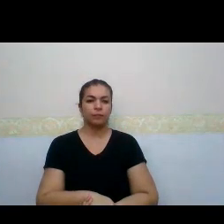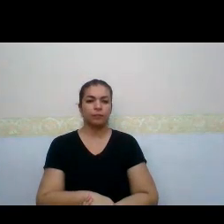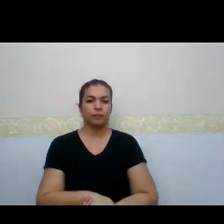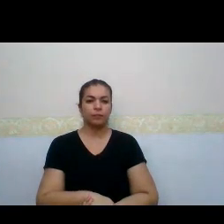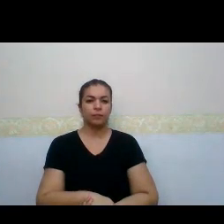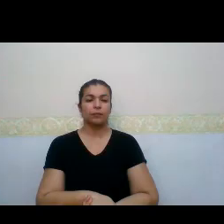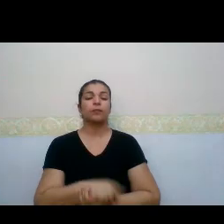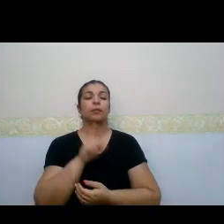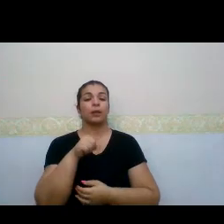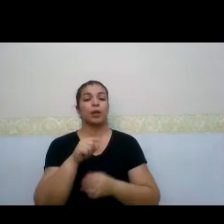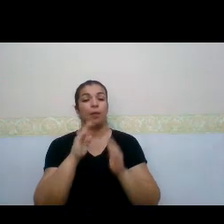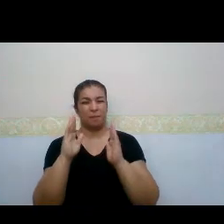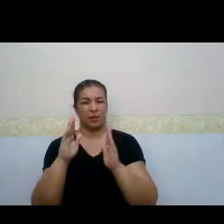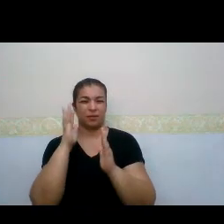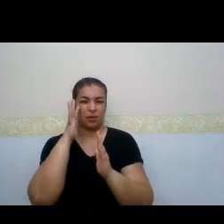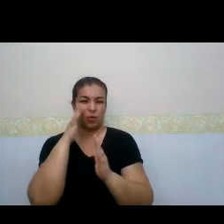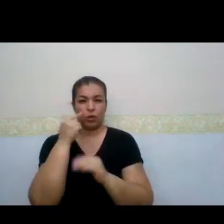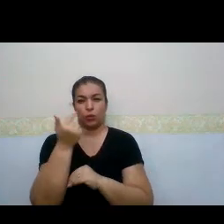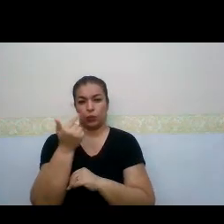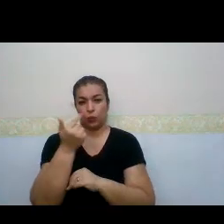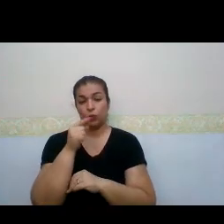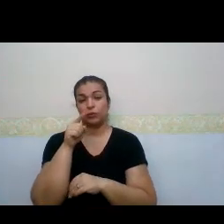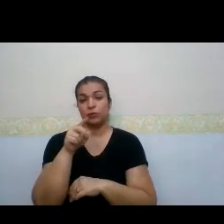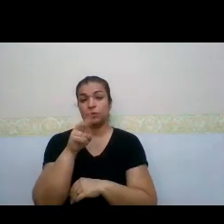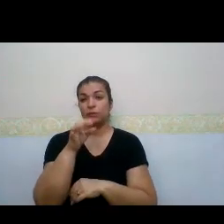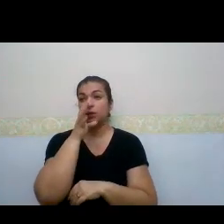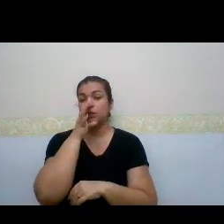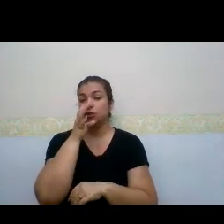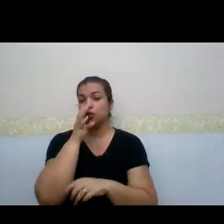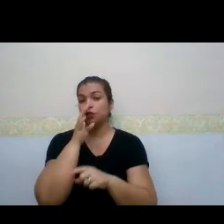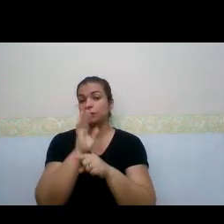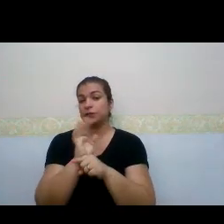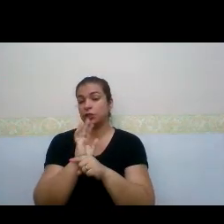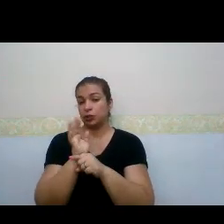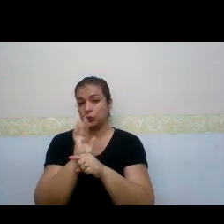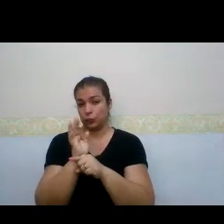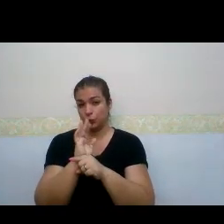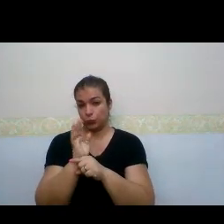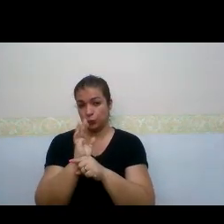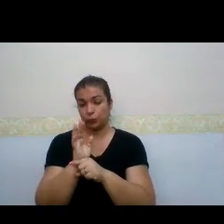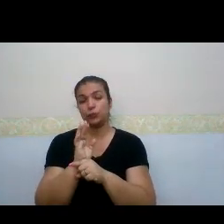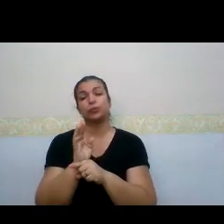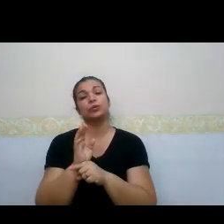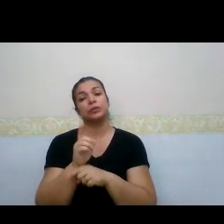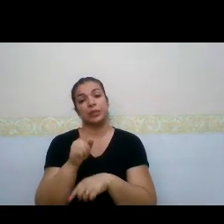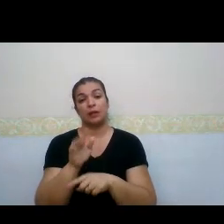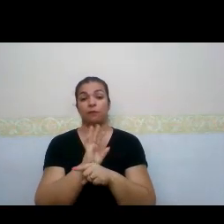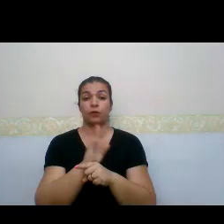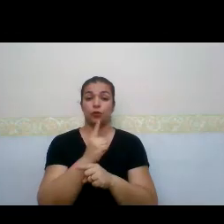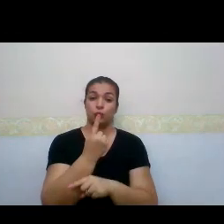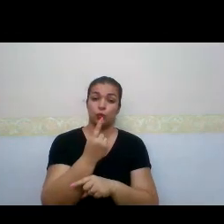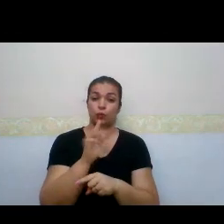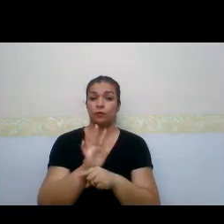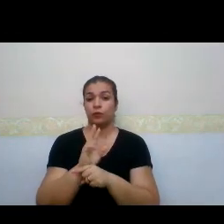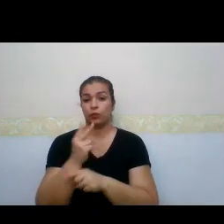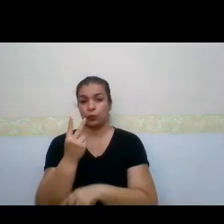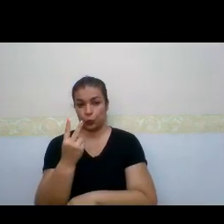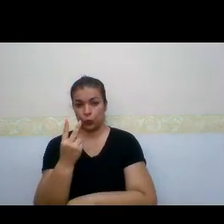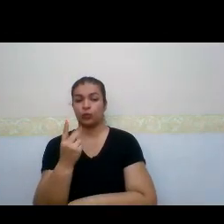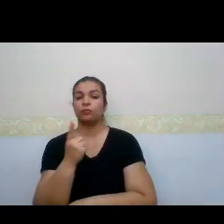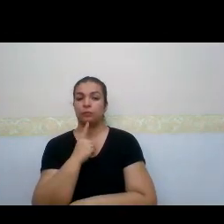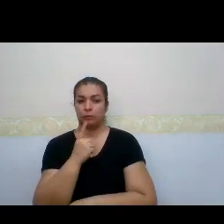teórica 2. Você vai assistir aos vídeos, e os vídeos é 1, vídeo 2, estão numerados